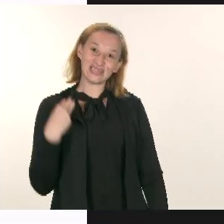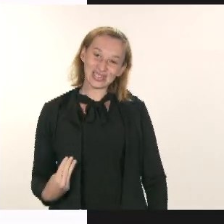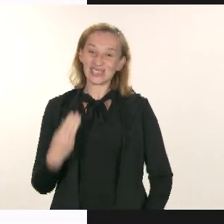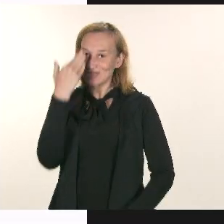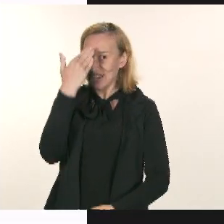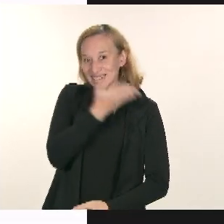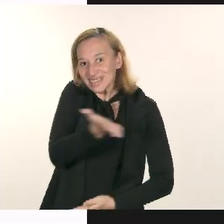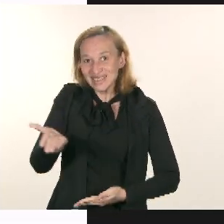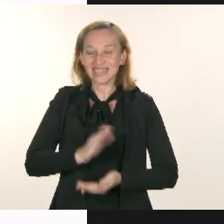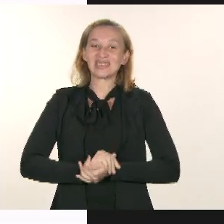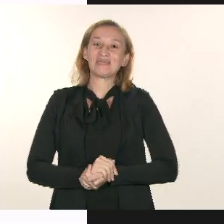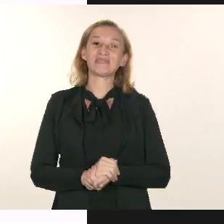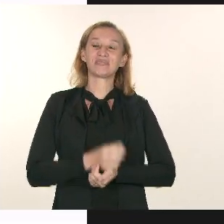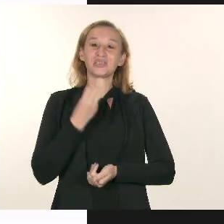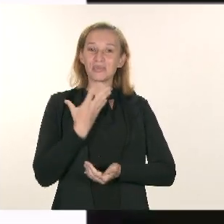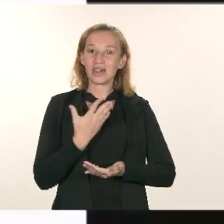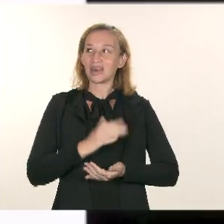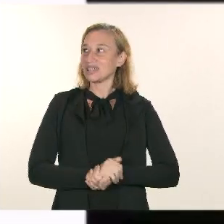vocês. Muito bem.